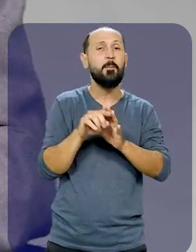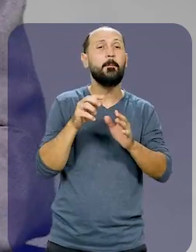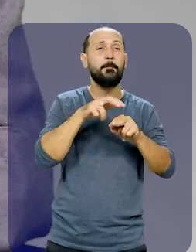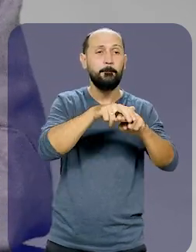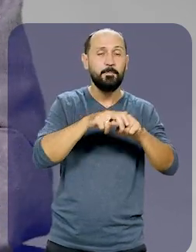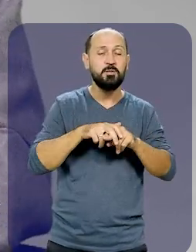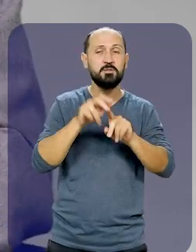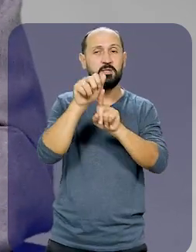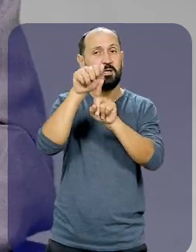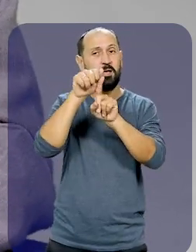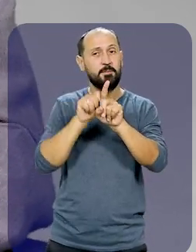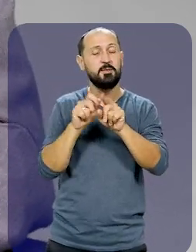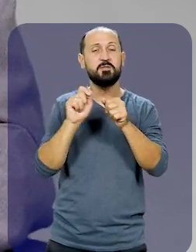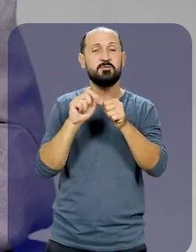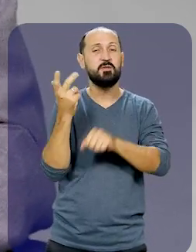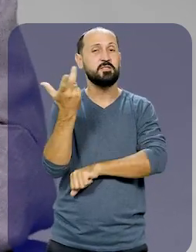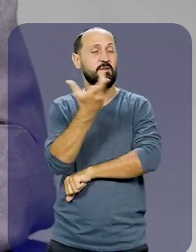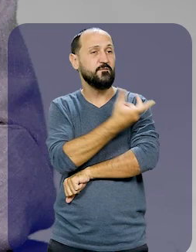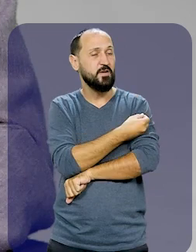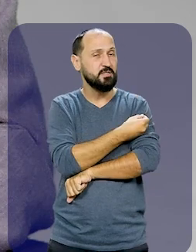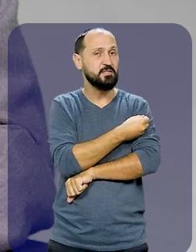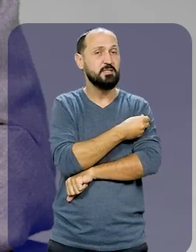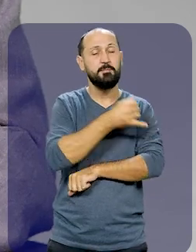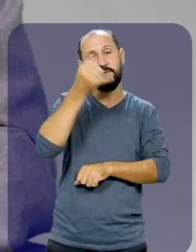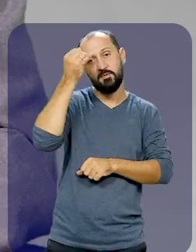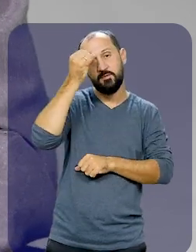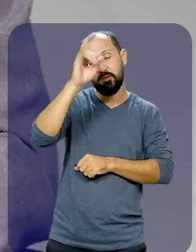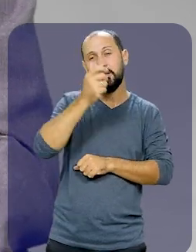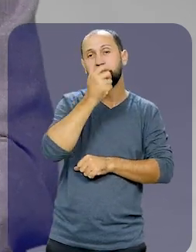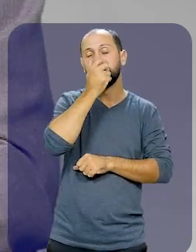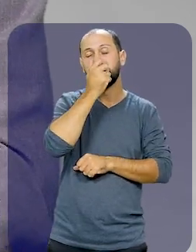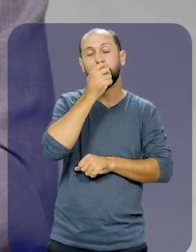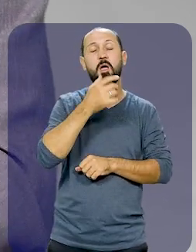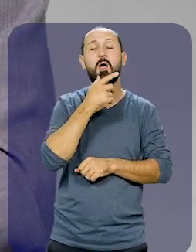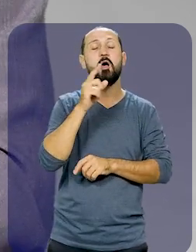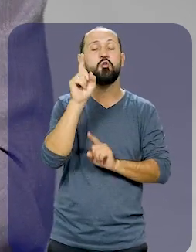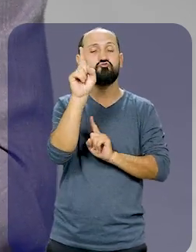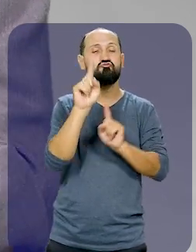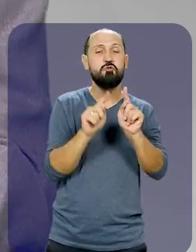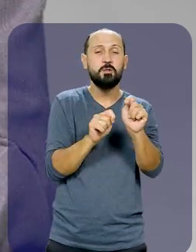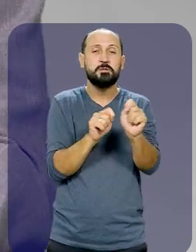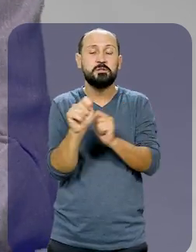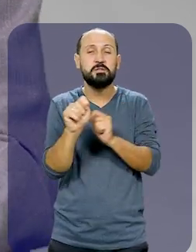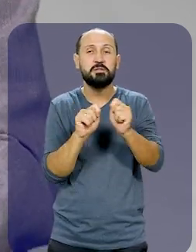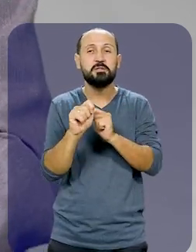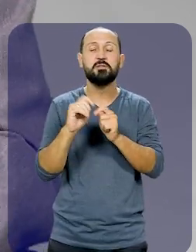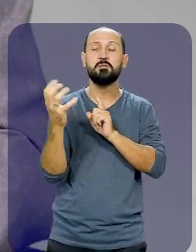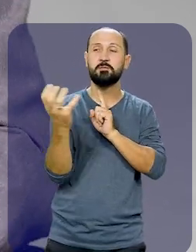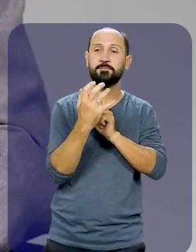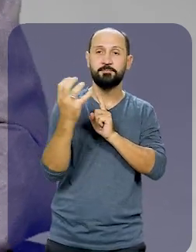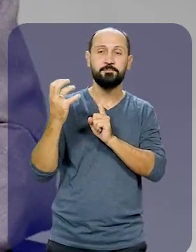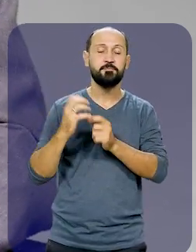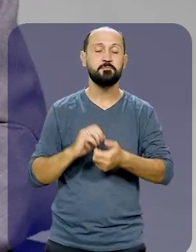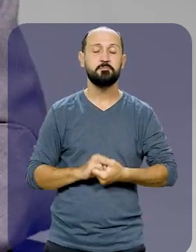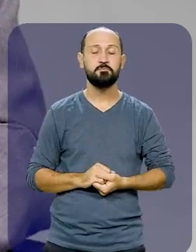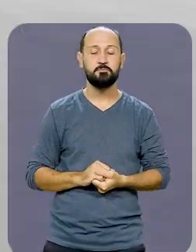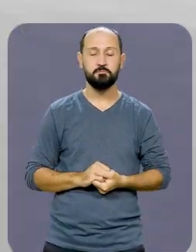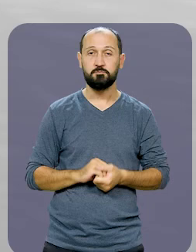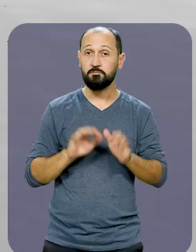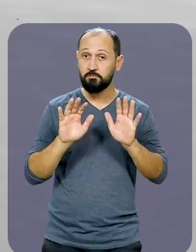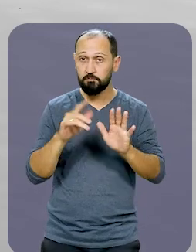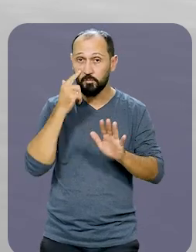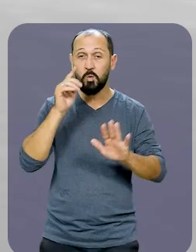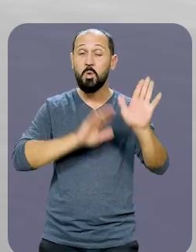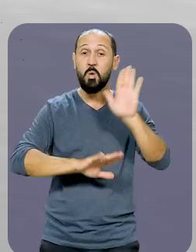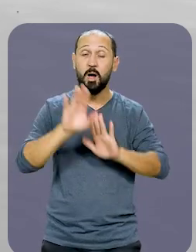em abril nós fazemos a vacinação contra a gripe, que ajuda a diminuir a agressividade e os sintomas. Agora,